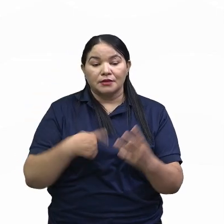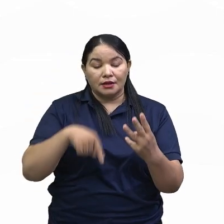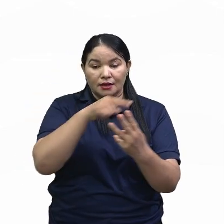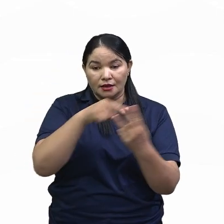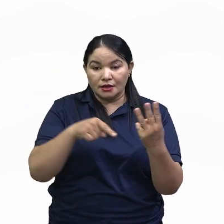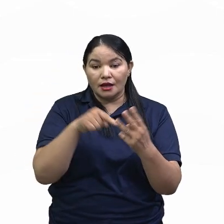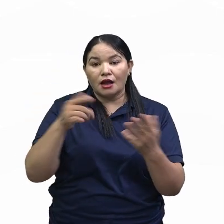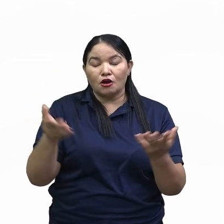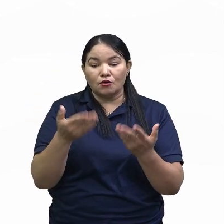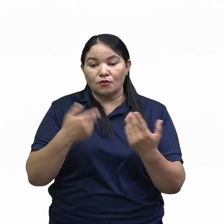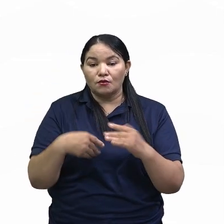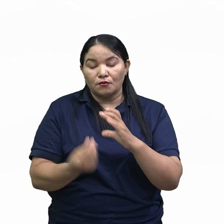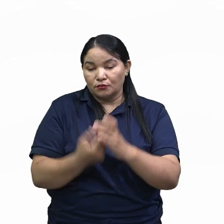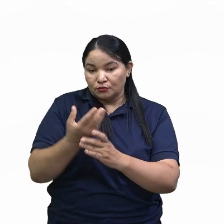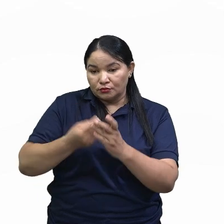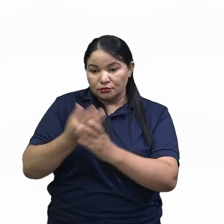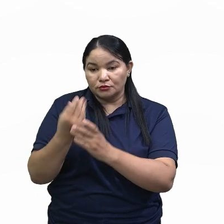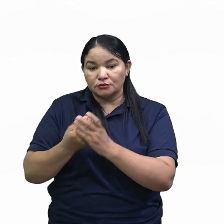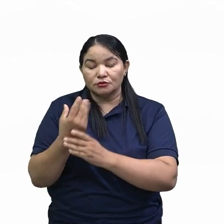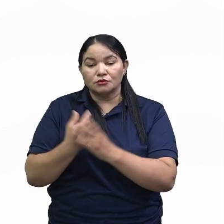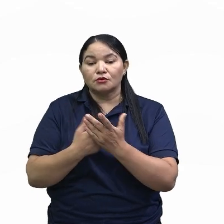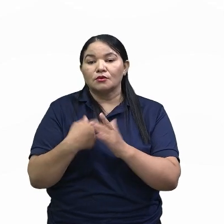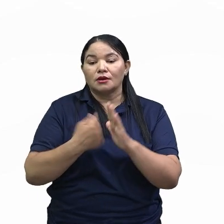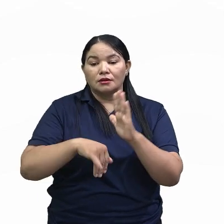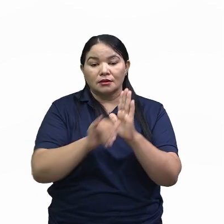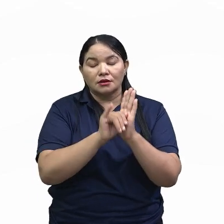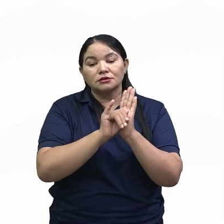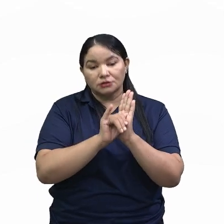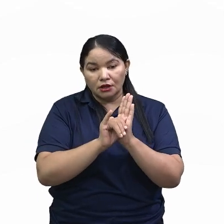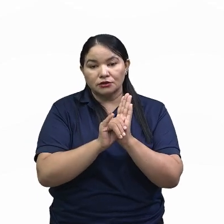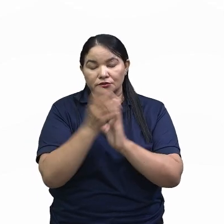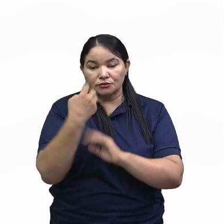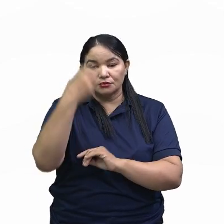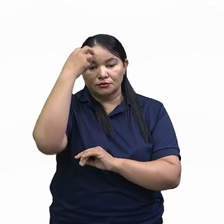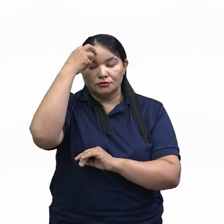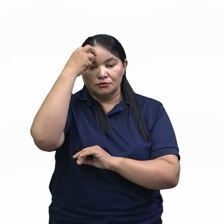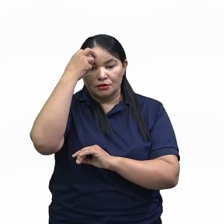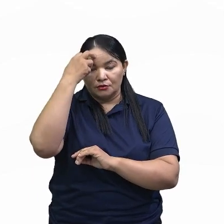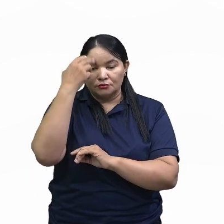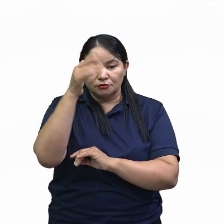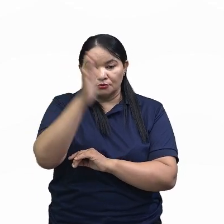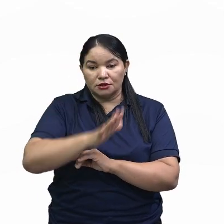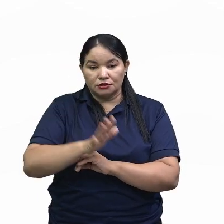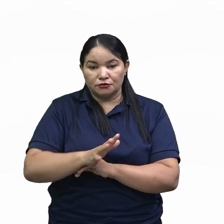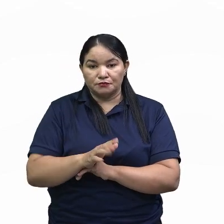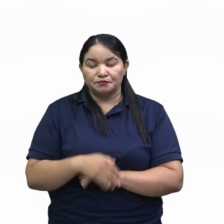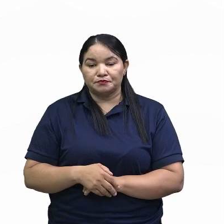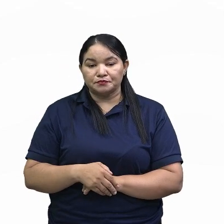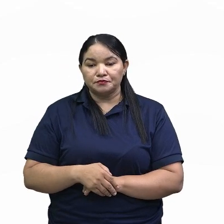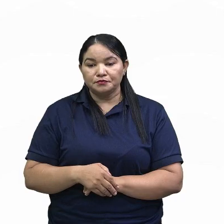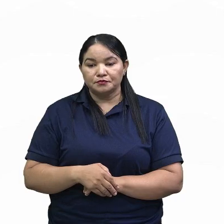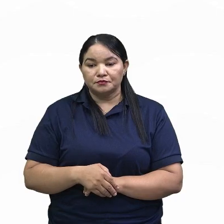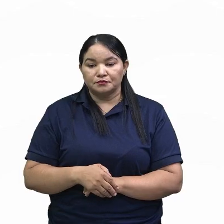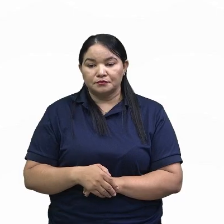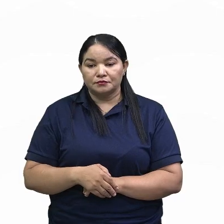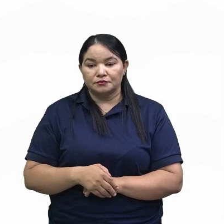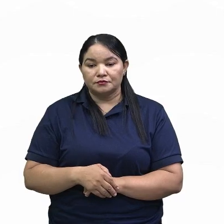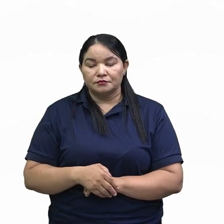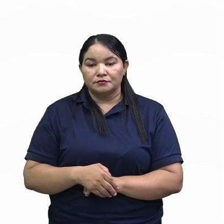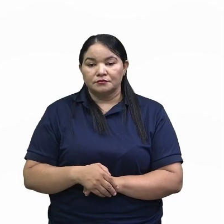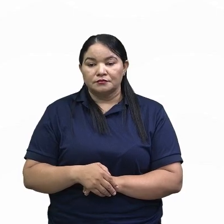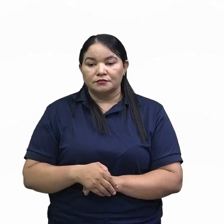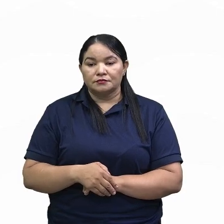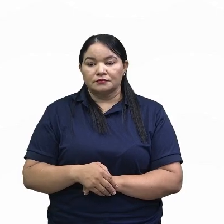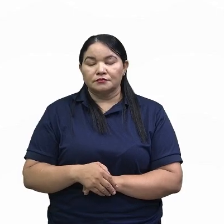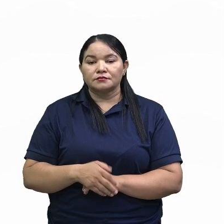vão fornecer essa identidade cultural para o Brasil. Vamos entender agora